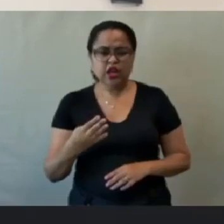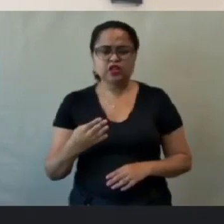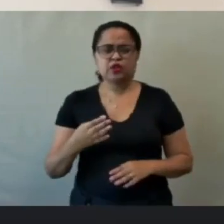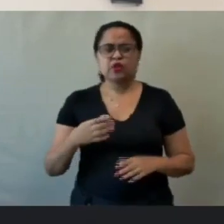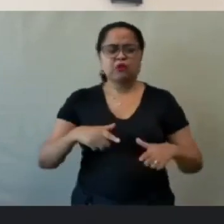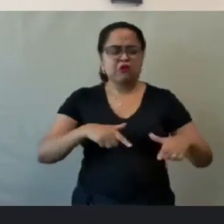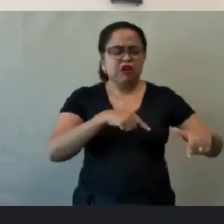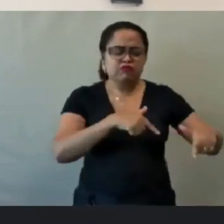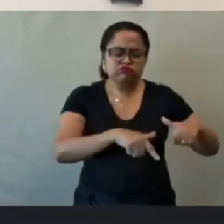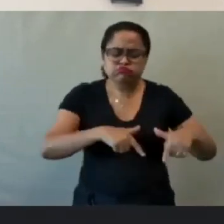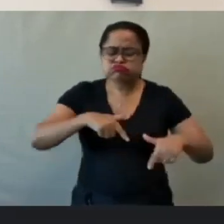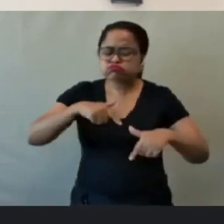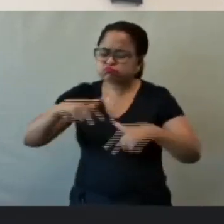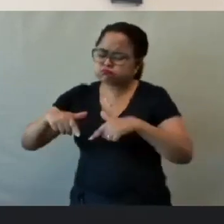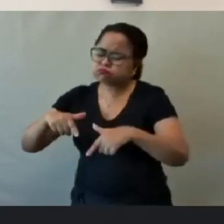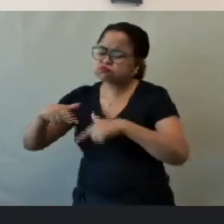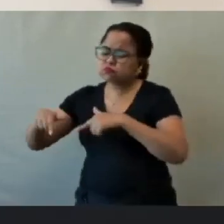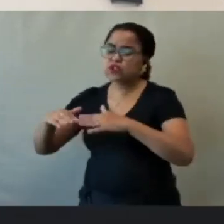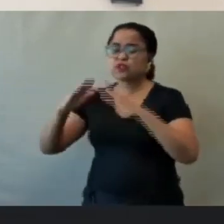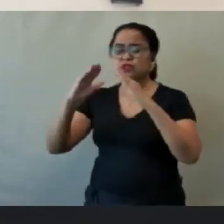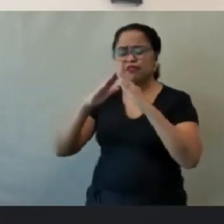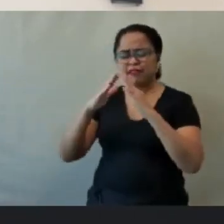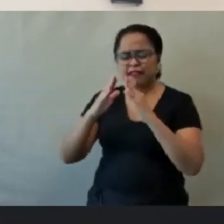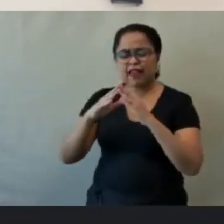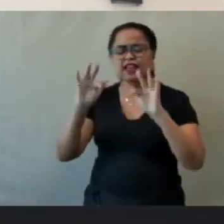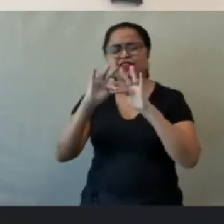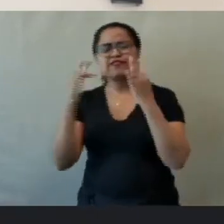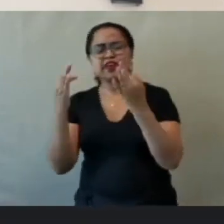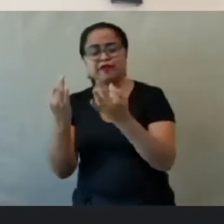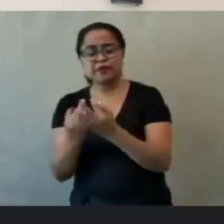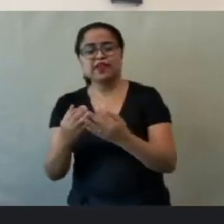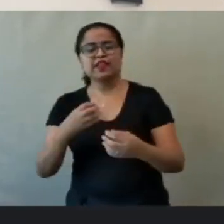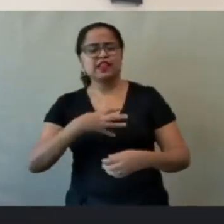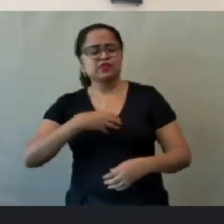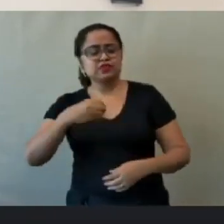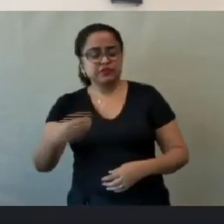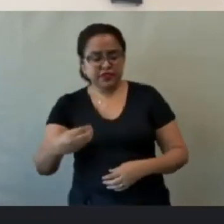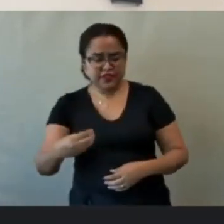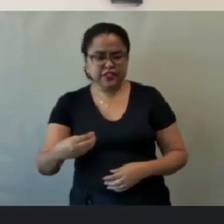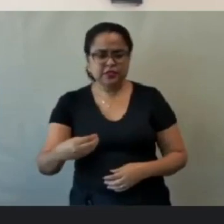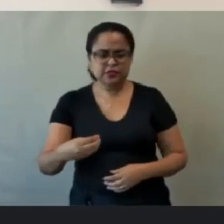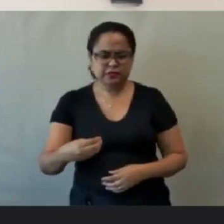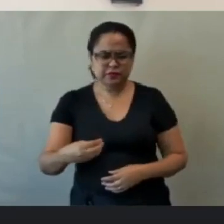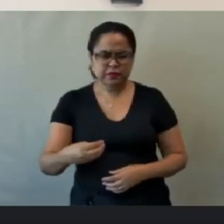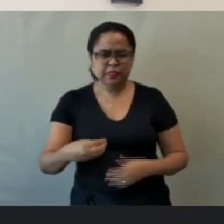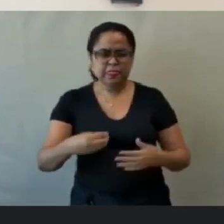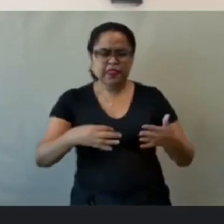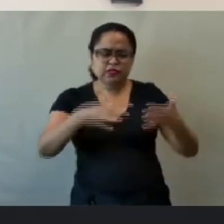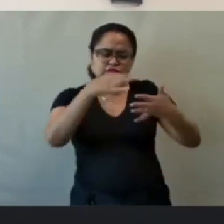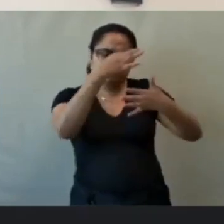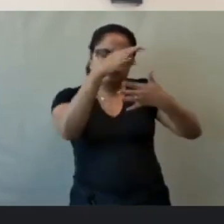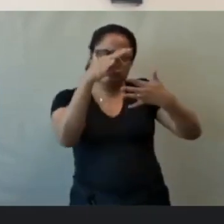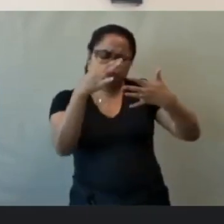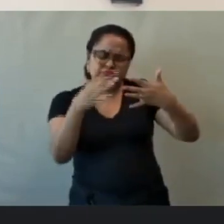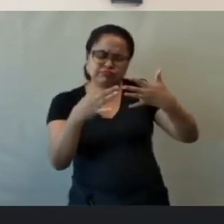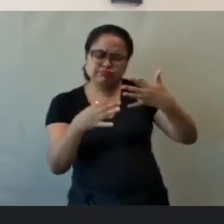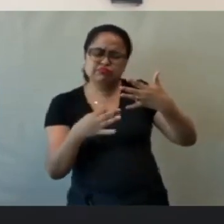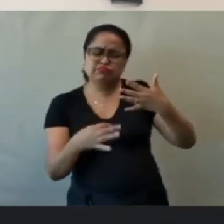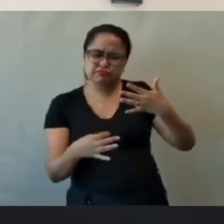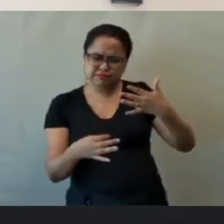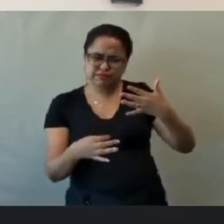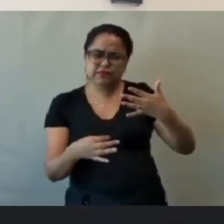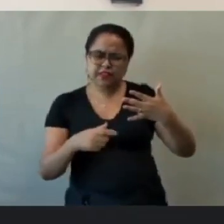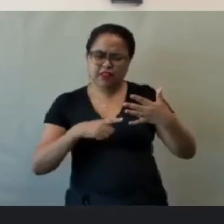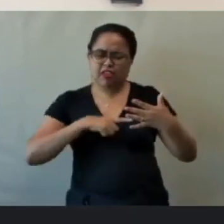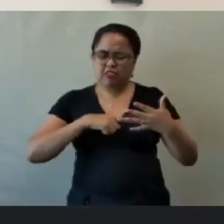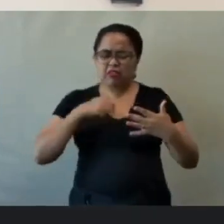fora, ela trabalha em casa, ela tem a educação dos filhos e mais uma lista de coisas para fazer. Então, nós teremos